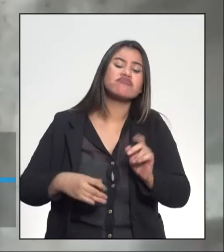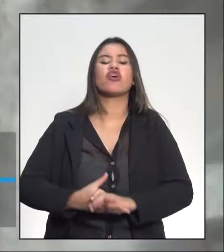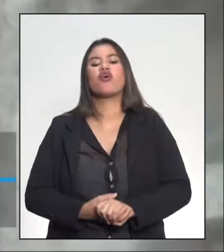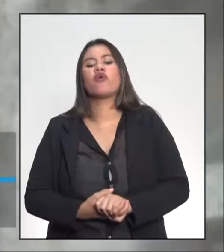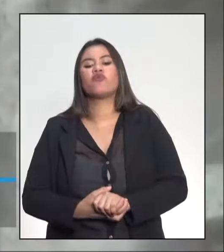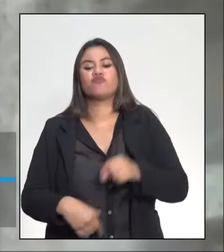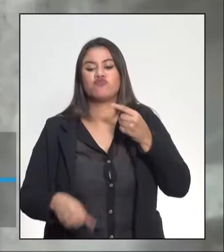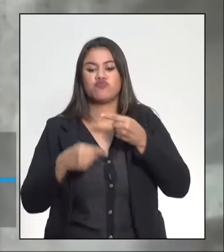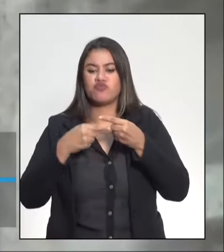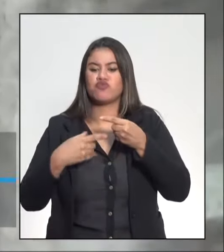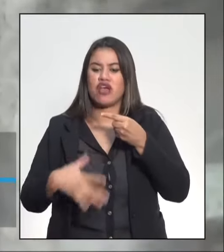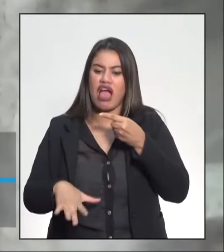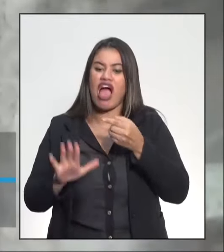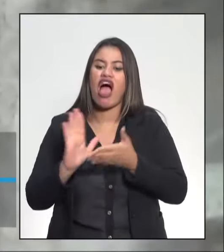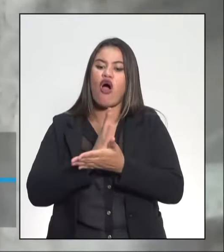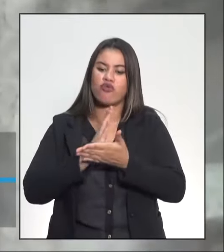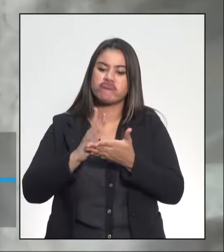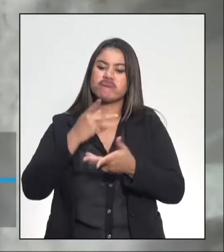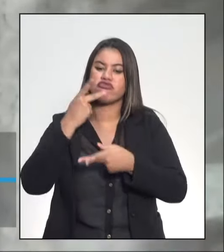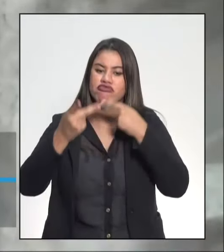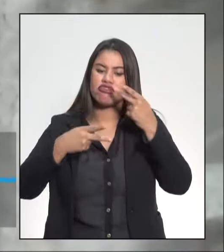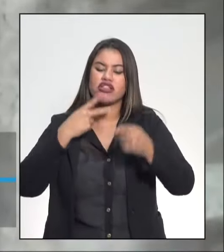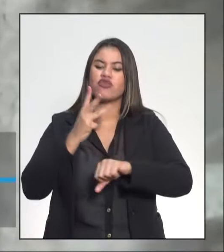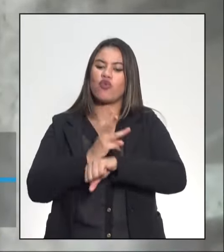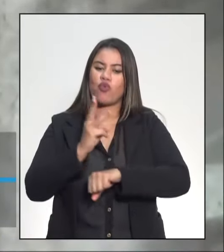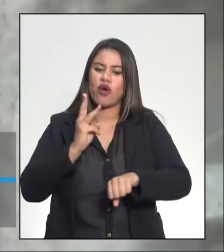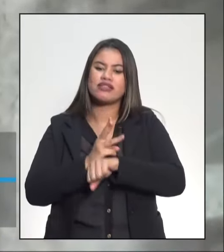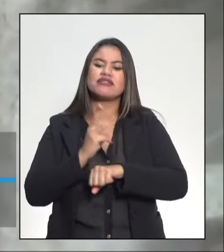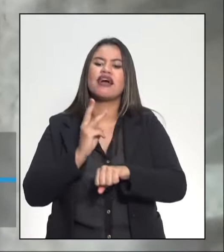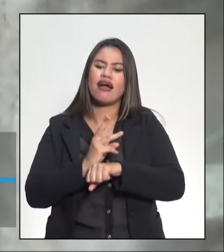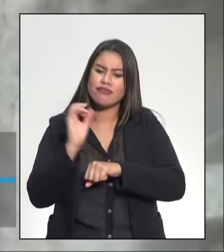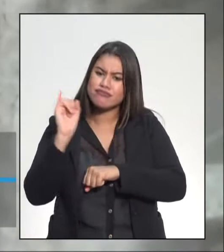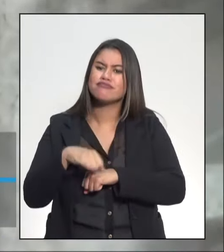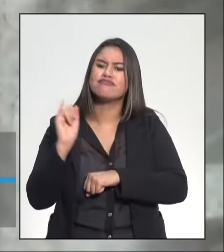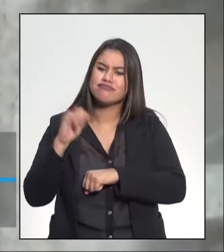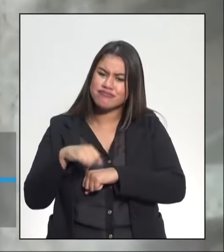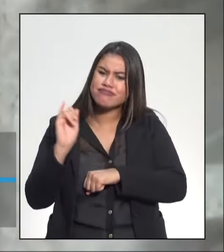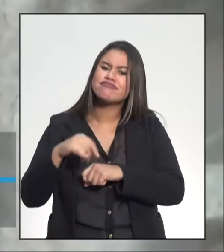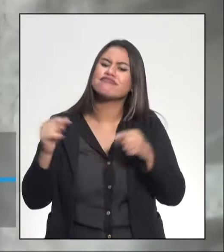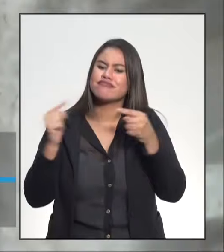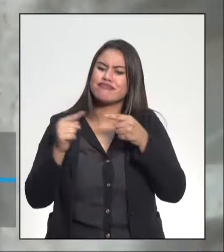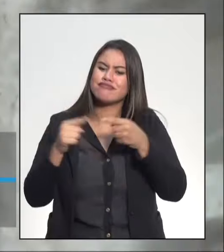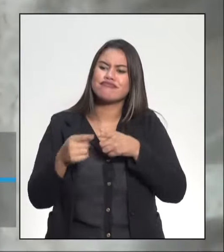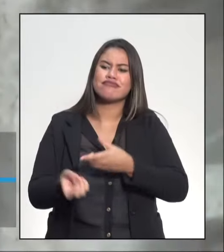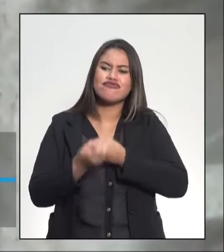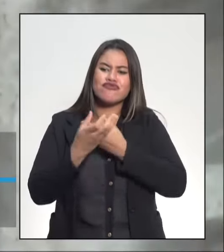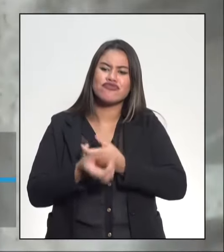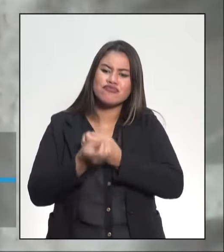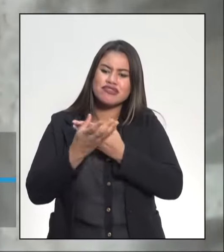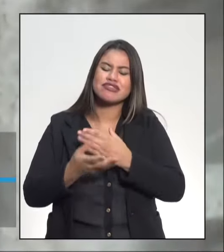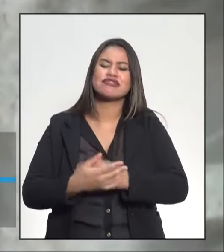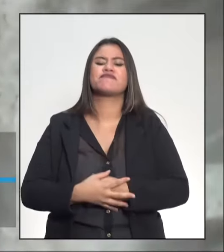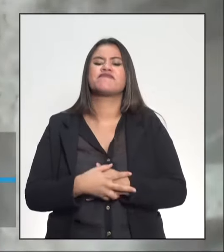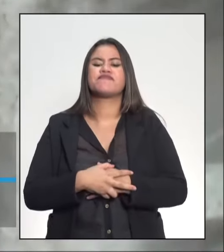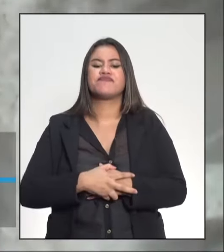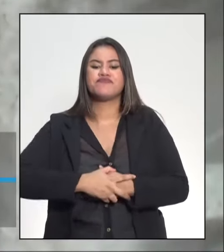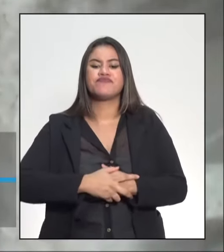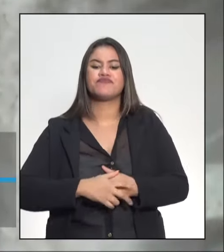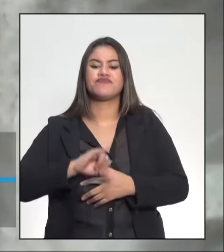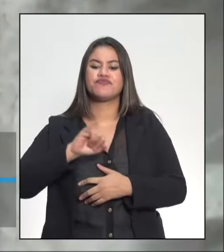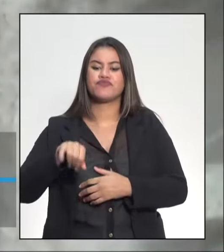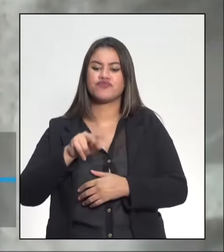gente aqui falando no chat isso, viu, professor? Que o WhatsApp, que a pessoa usa o WhatsApp para se informar. O professor Júlio falou